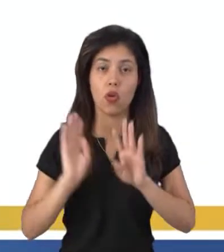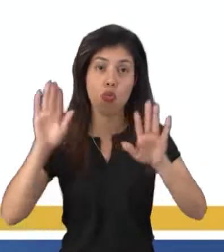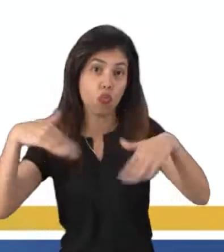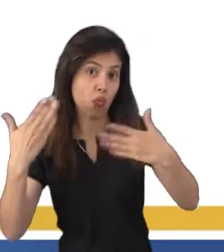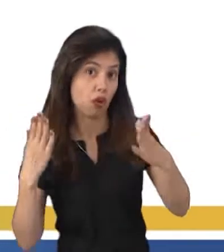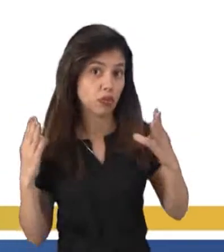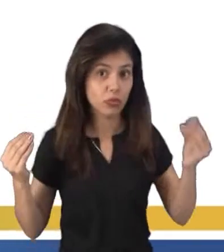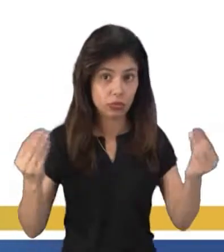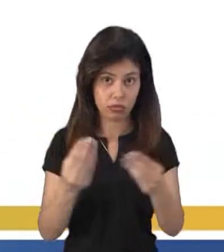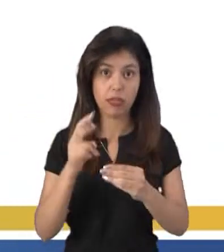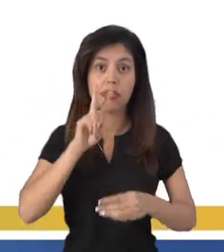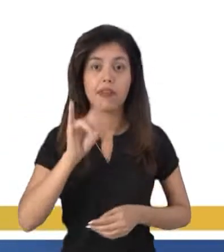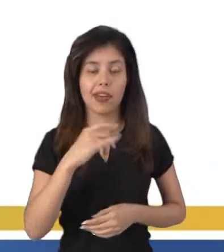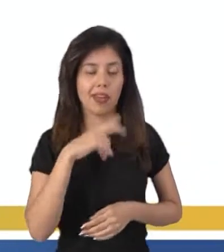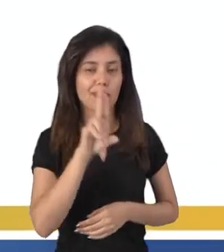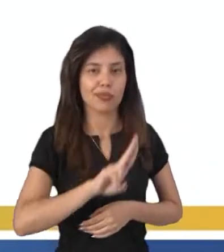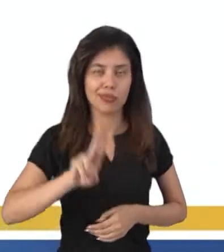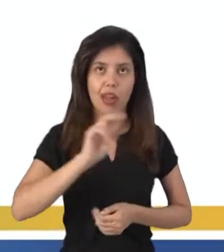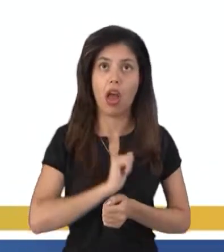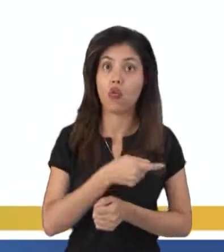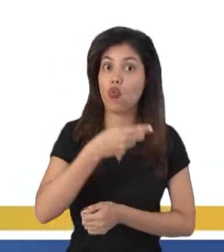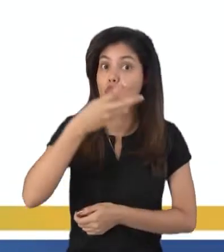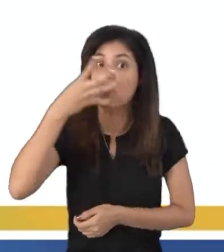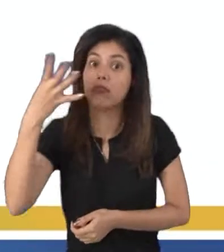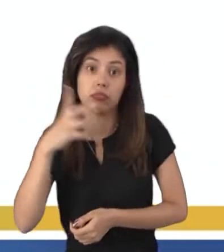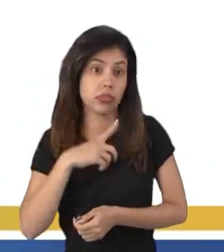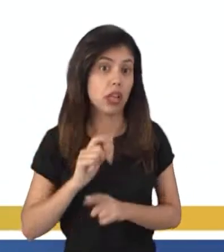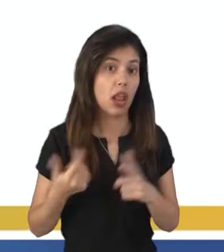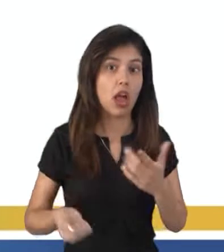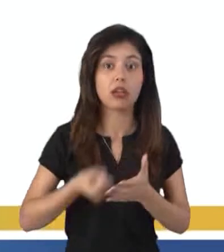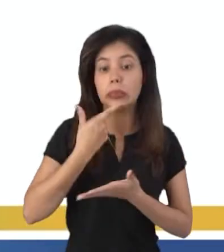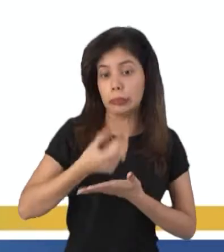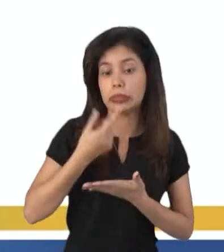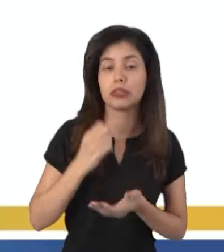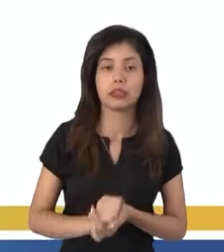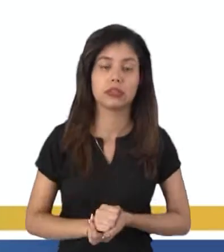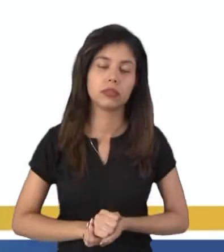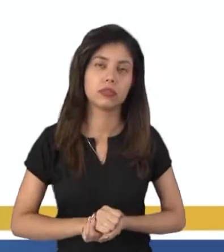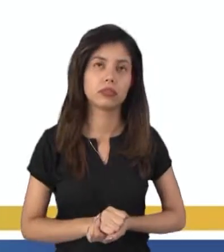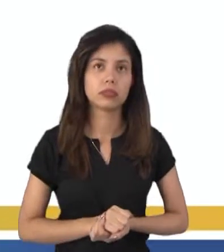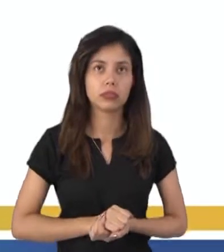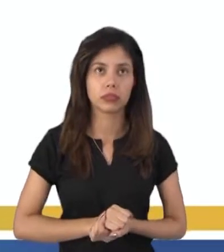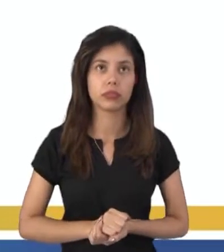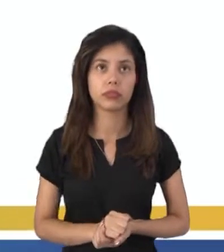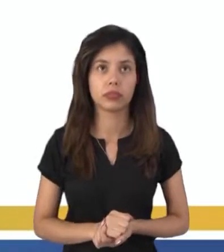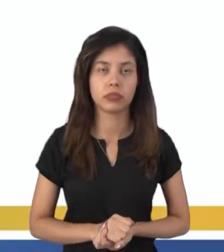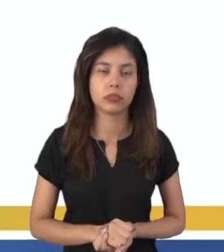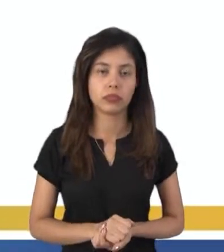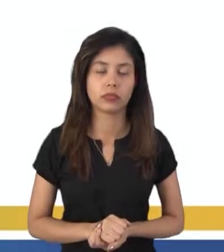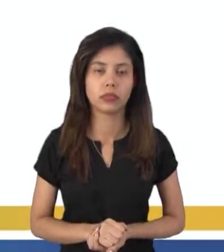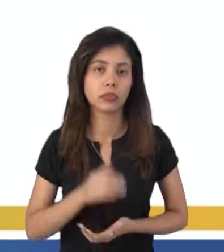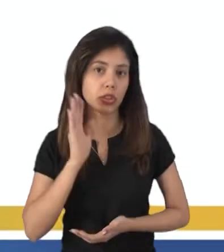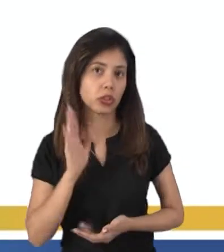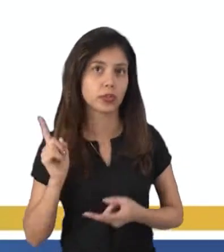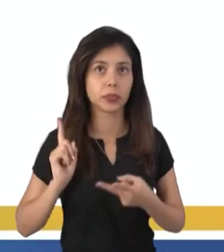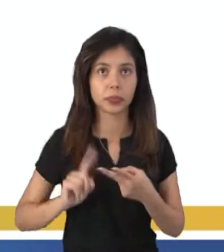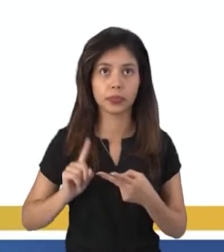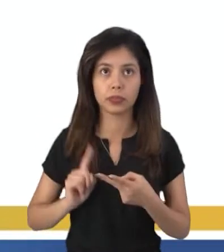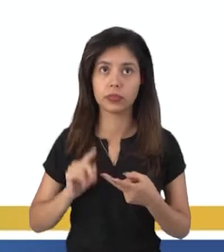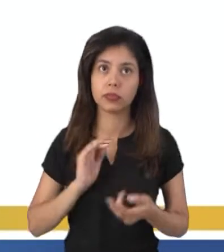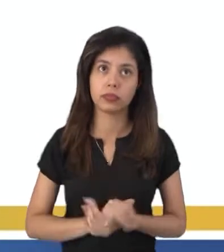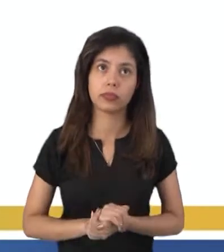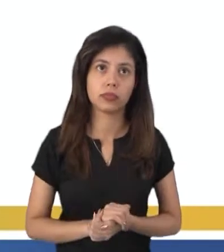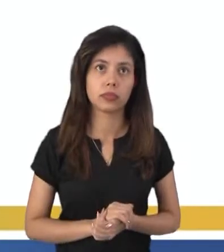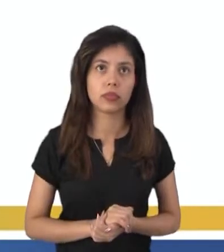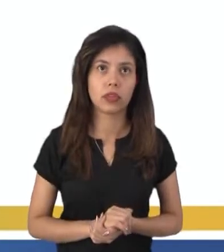droga que a pessoa está utilizando e também da quantidade que foi ingerida, ou foi consumida por ela. Já na segunda questão, nós